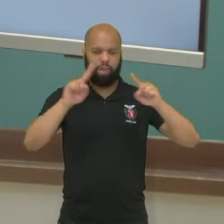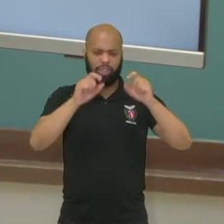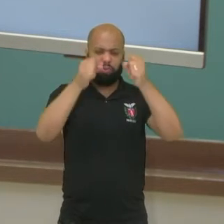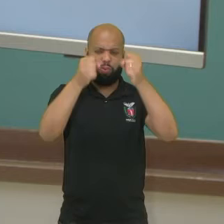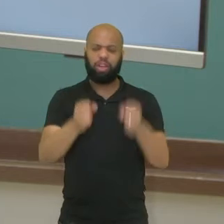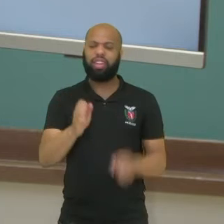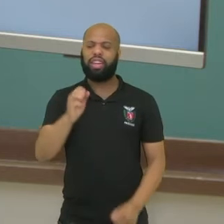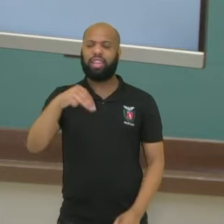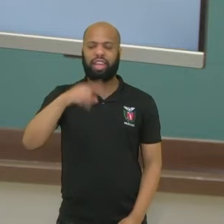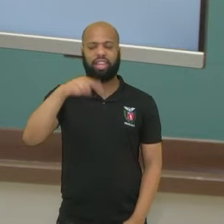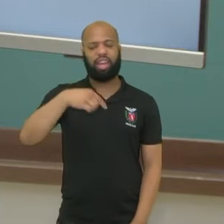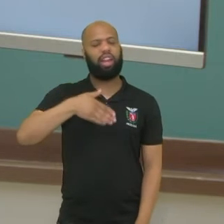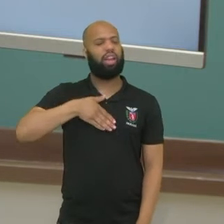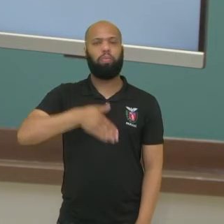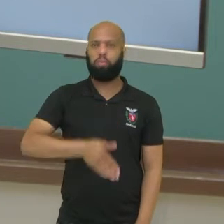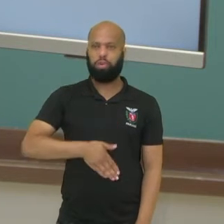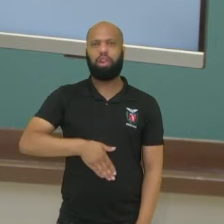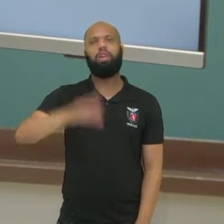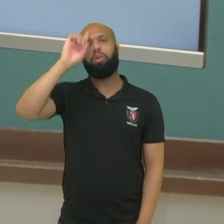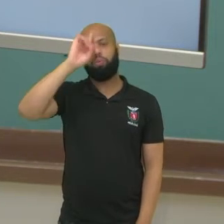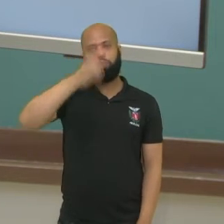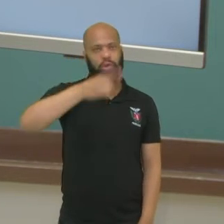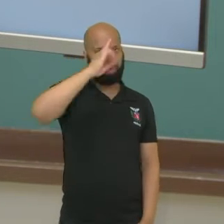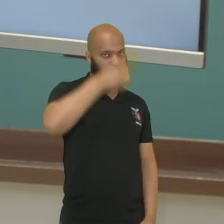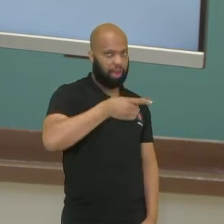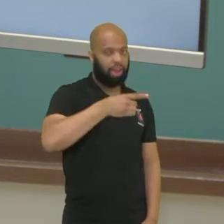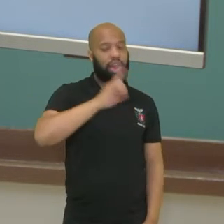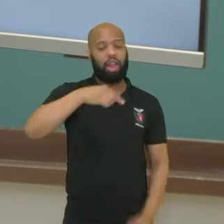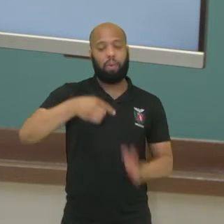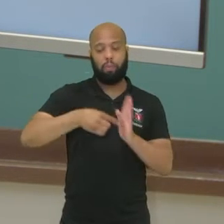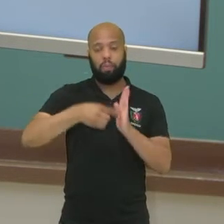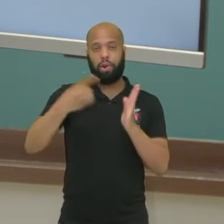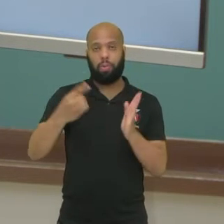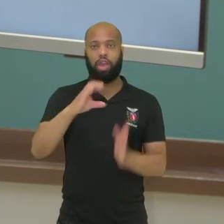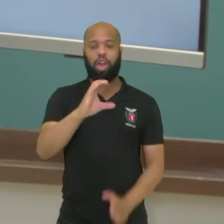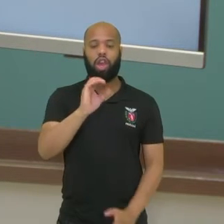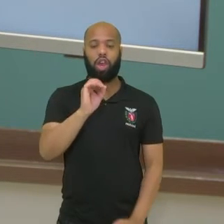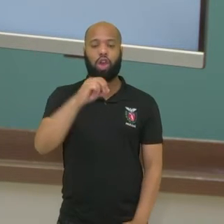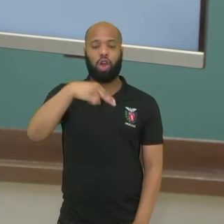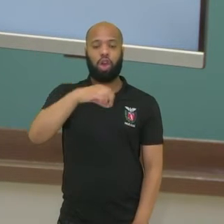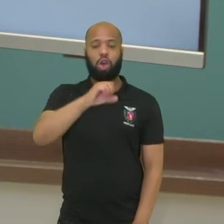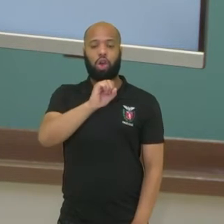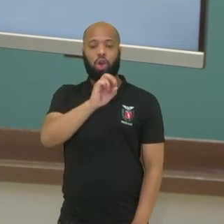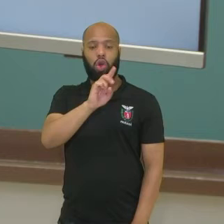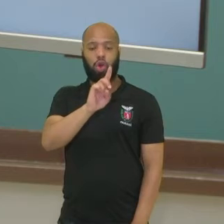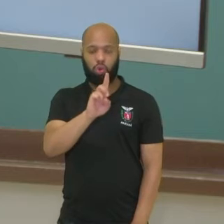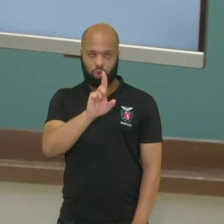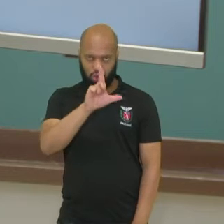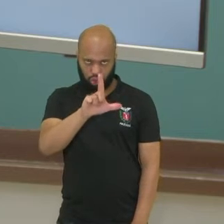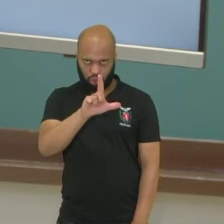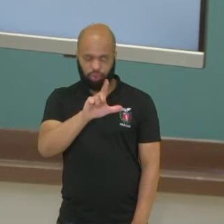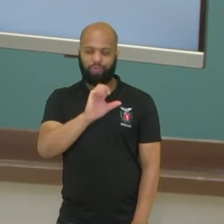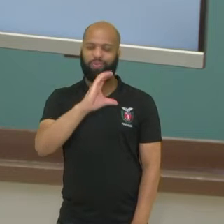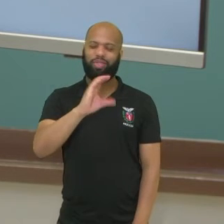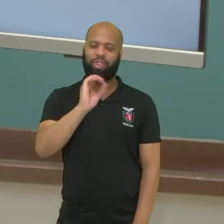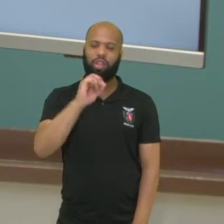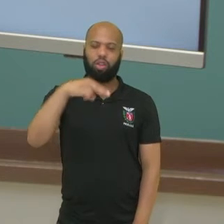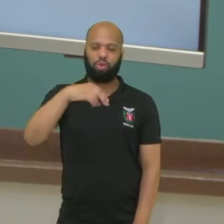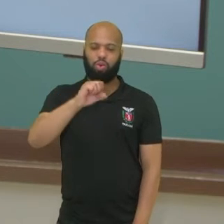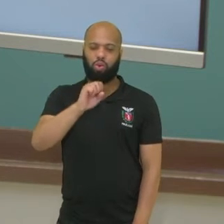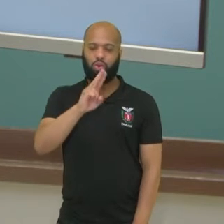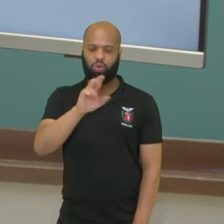mãos de Napoleão Bonaparte, considerado primeiro cônsul, né? Nessa fase consular,